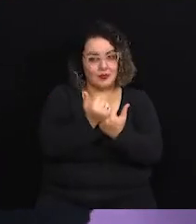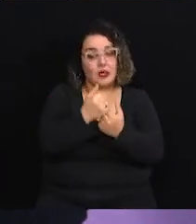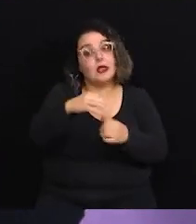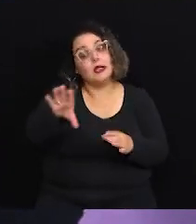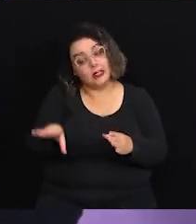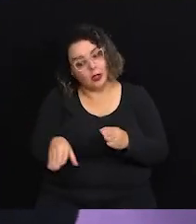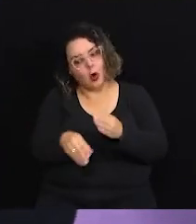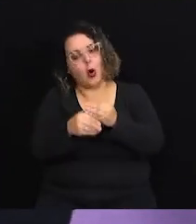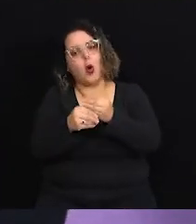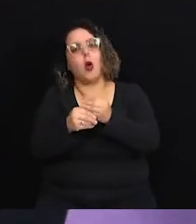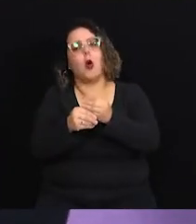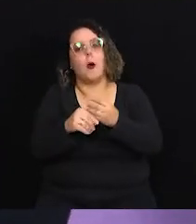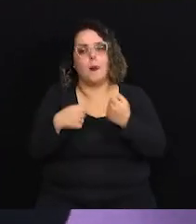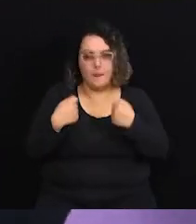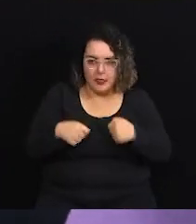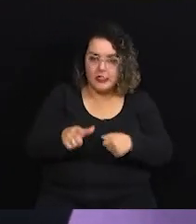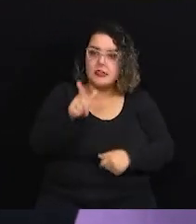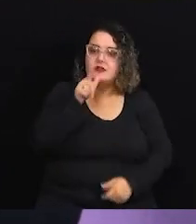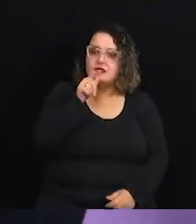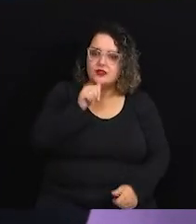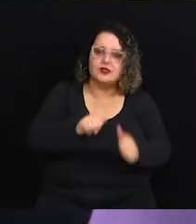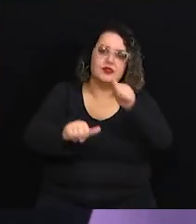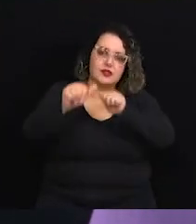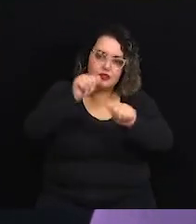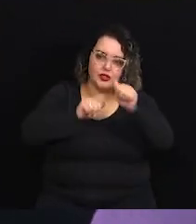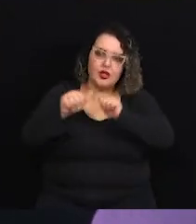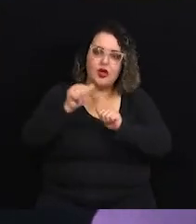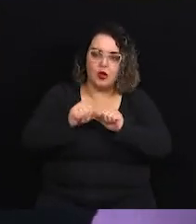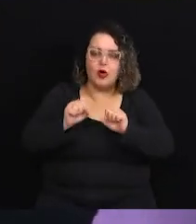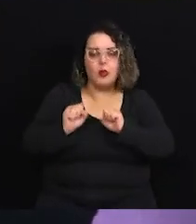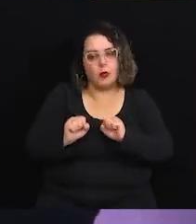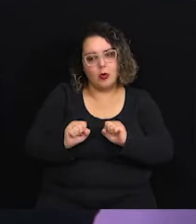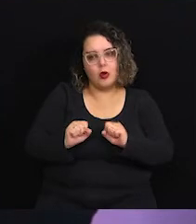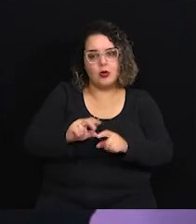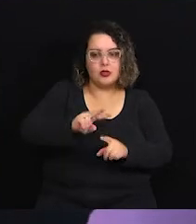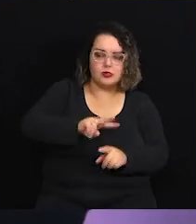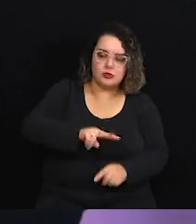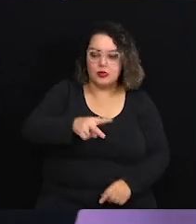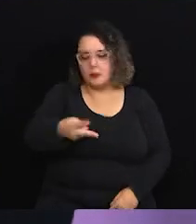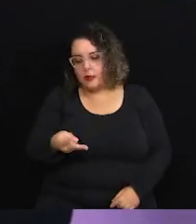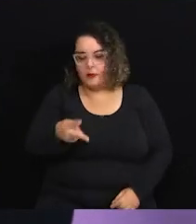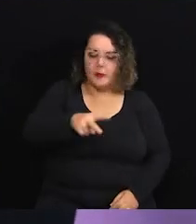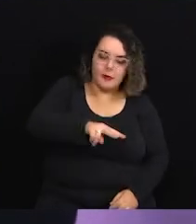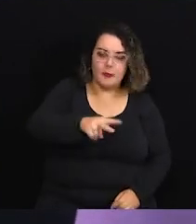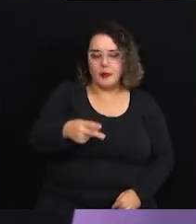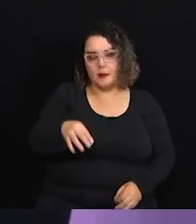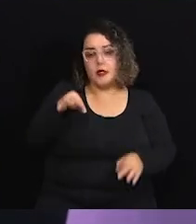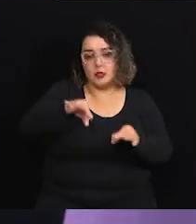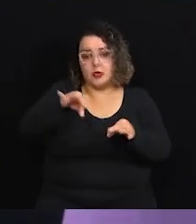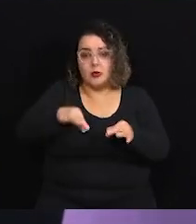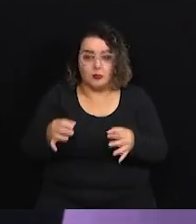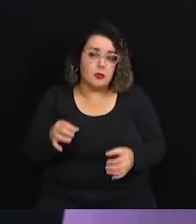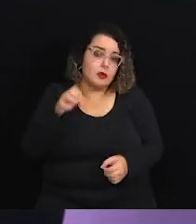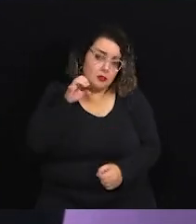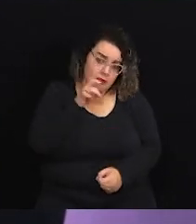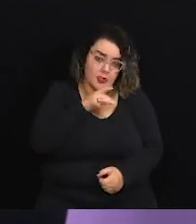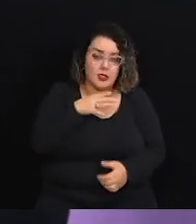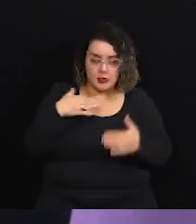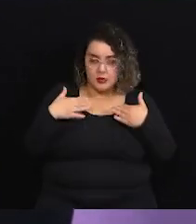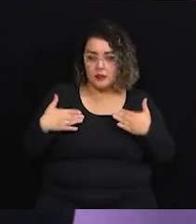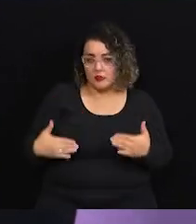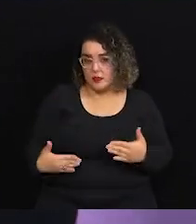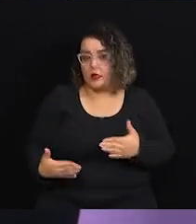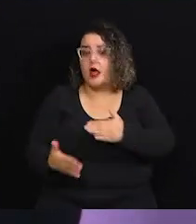um complemento, a gente precisa ter ingestão de água e também pode intercalar com os chás nesse frio também, porque vai aquecer